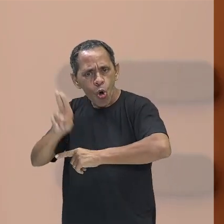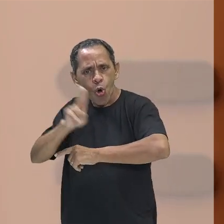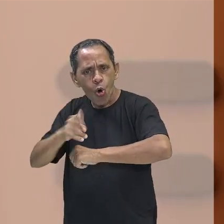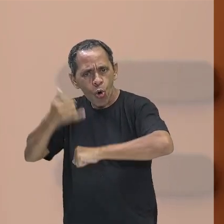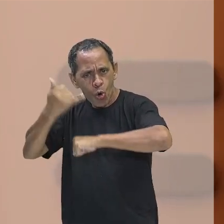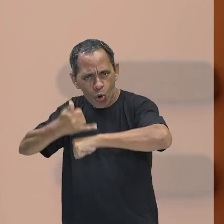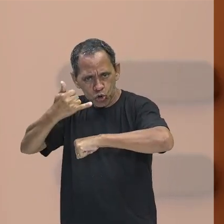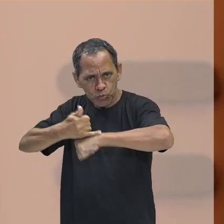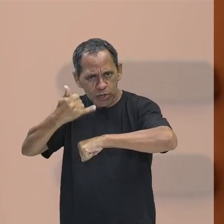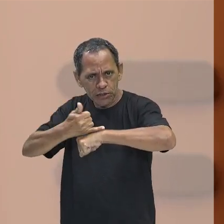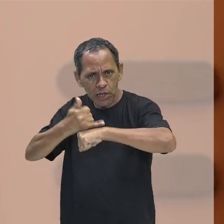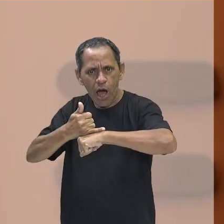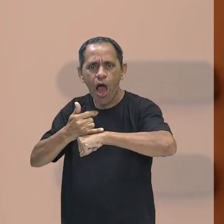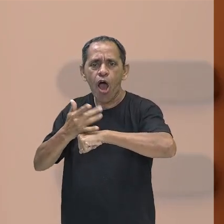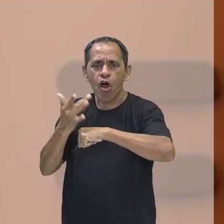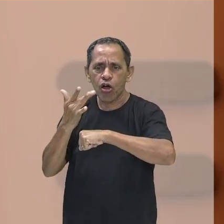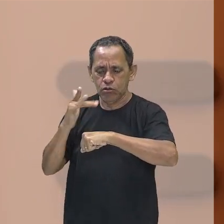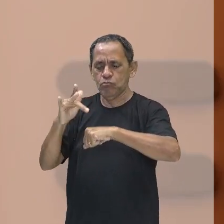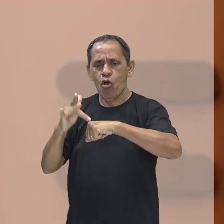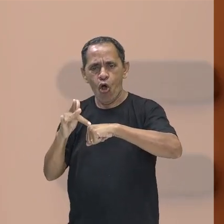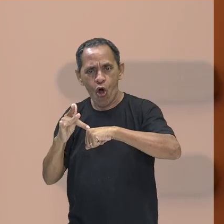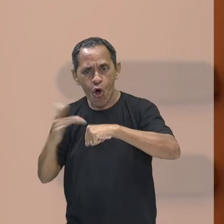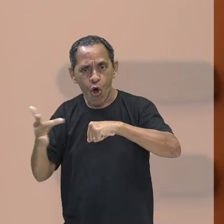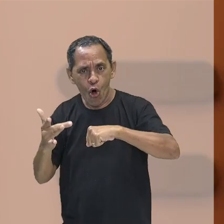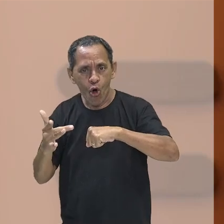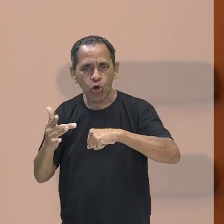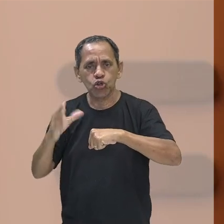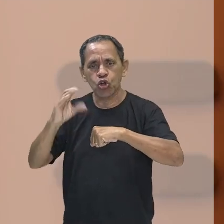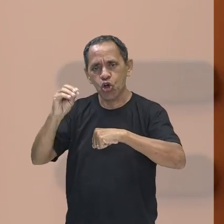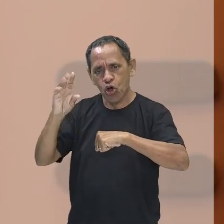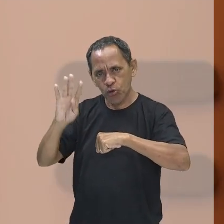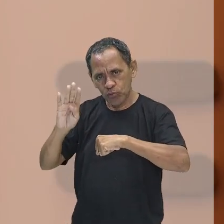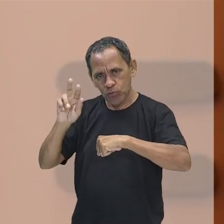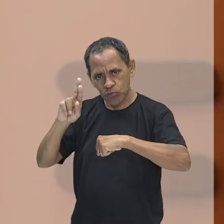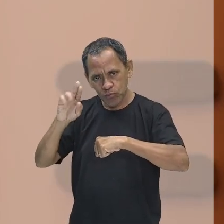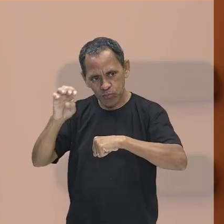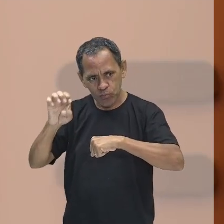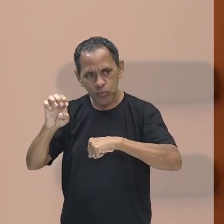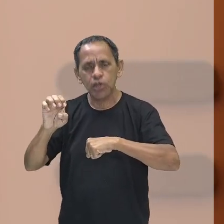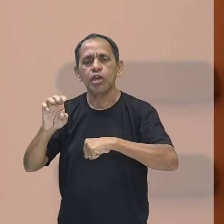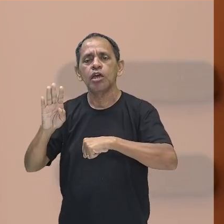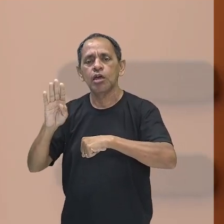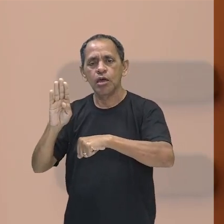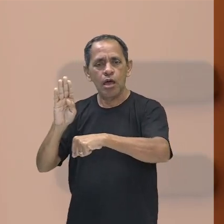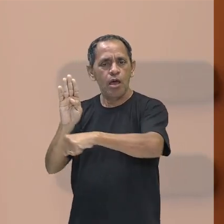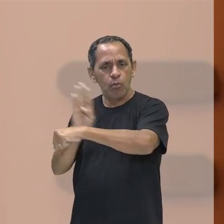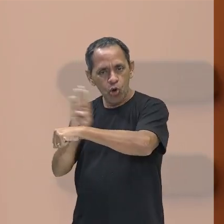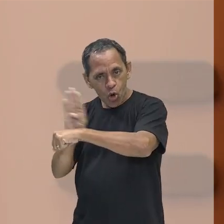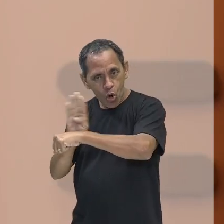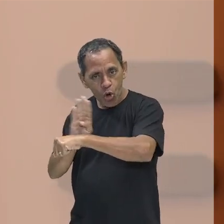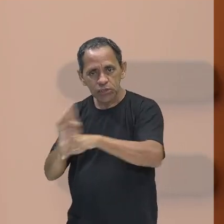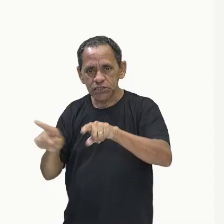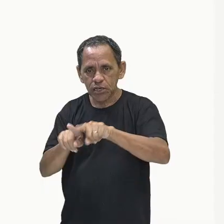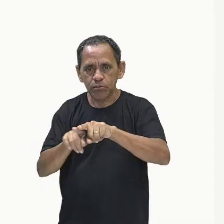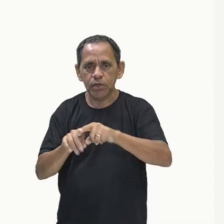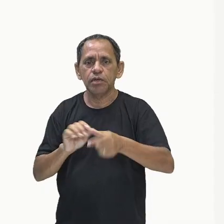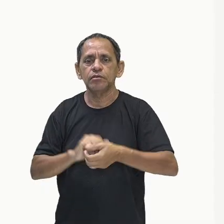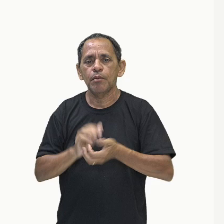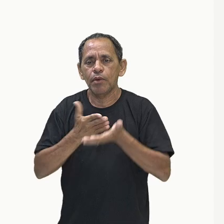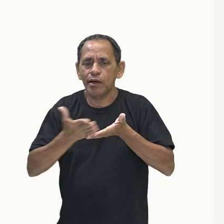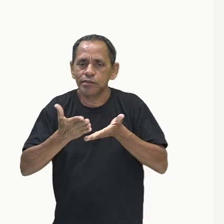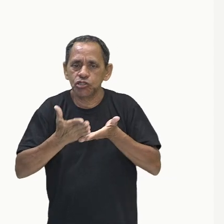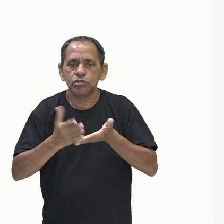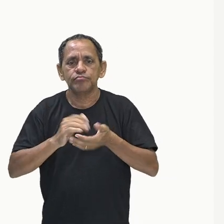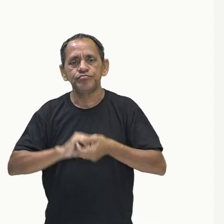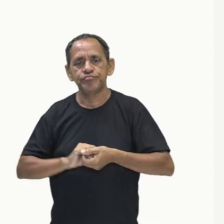metais como o próprio ouro, o cobre, também o bronze, que vai surgir com o desenvolvimento também da funilaria. Vamos adiante com o texto,